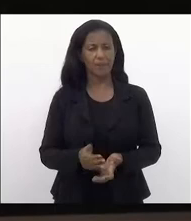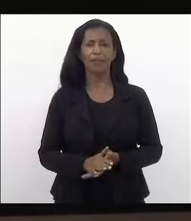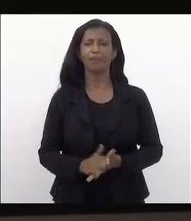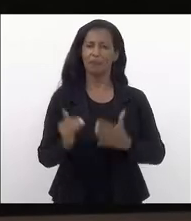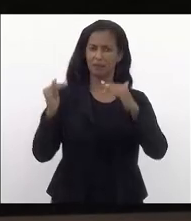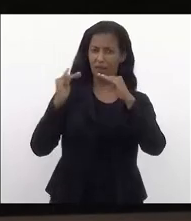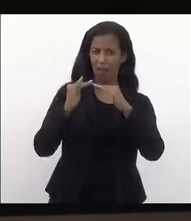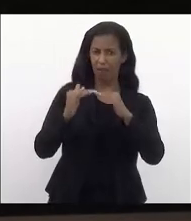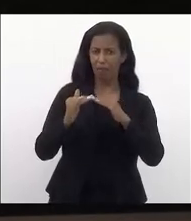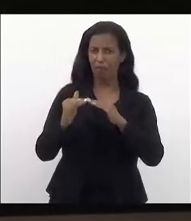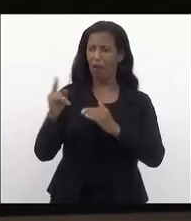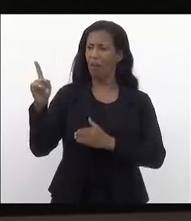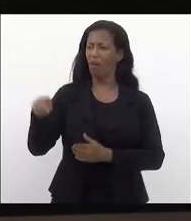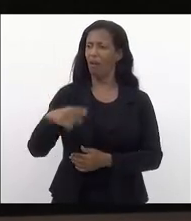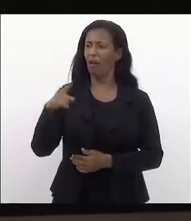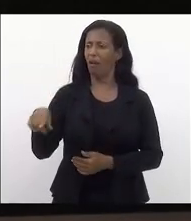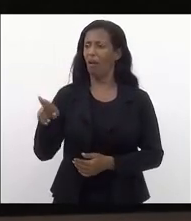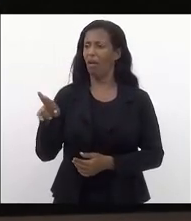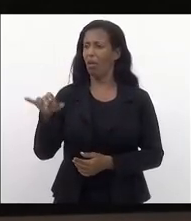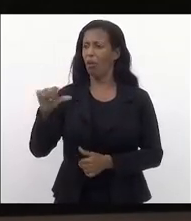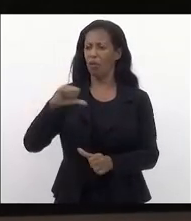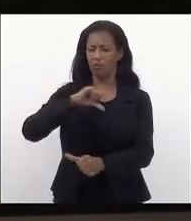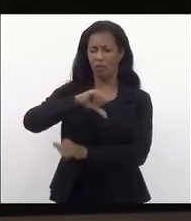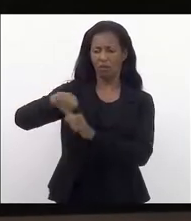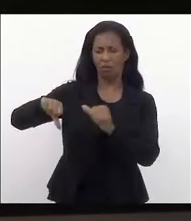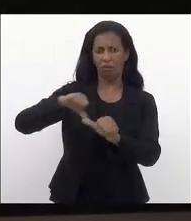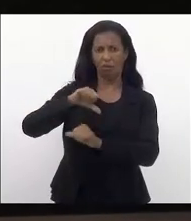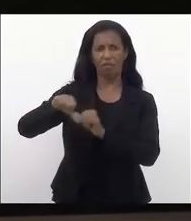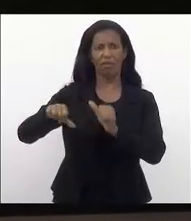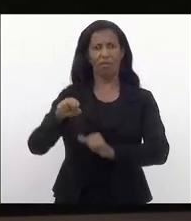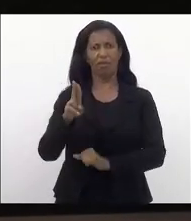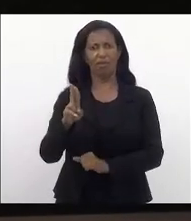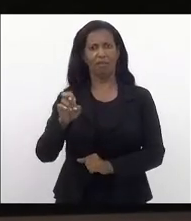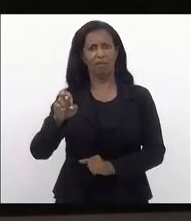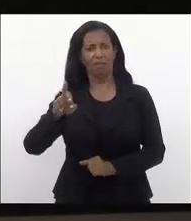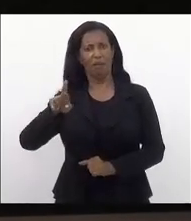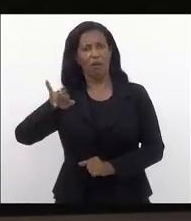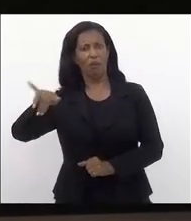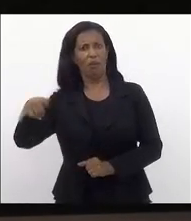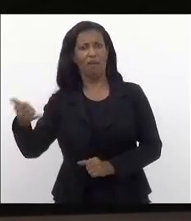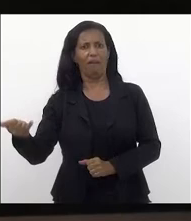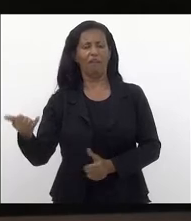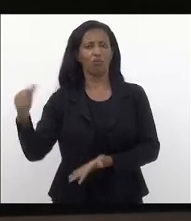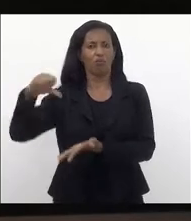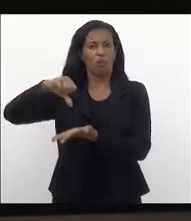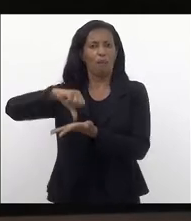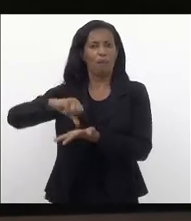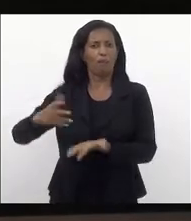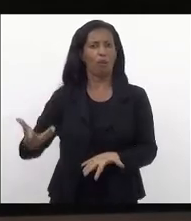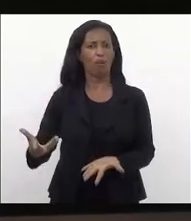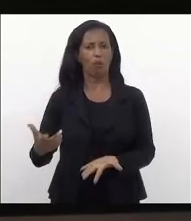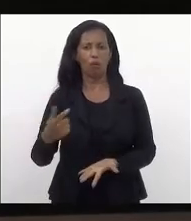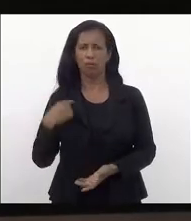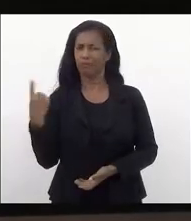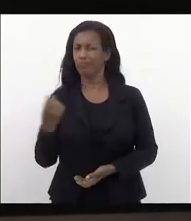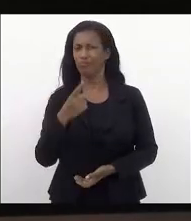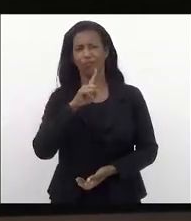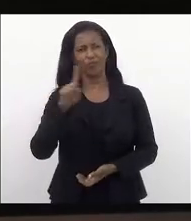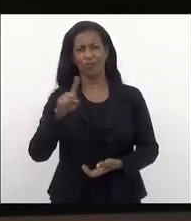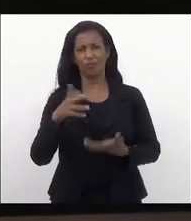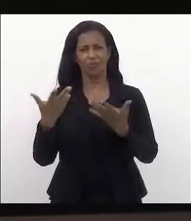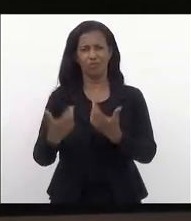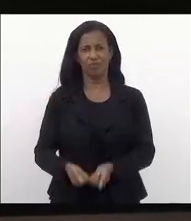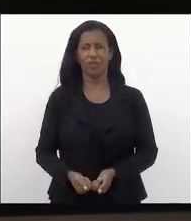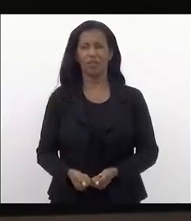a favor da extinção da UESO e transformar a UESO num polo da UERJ isso nós não vamos aceitar